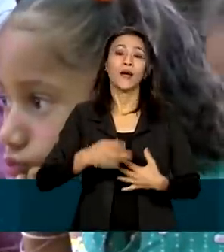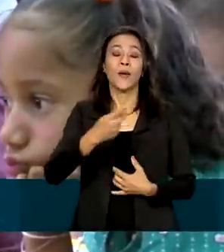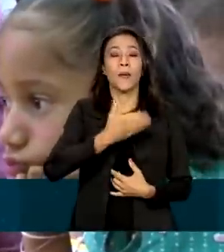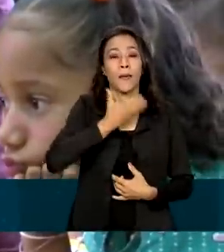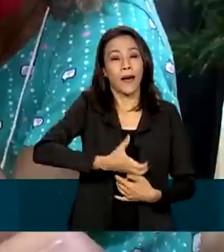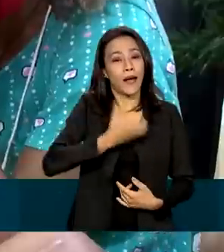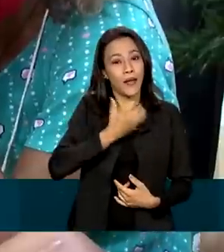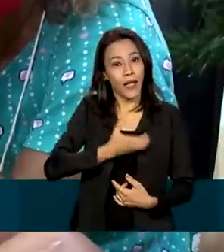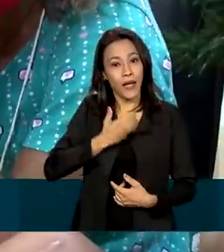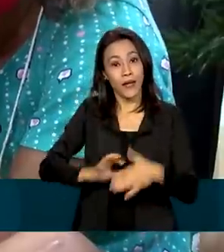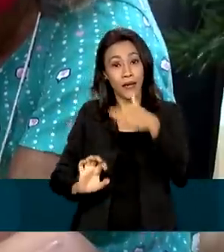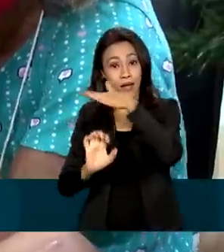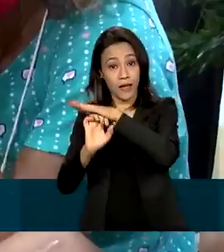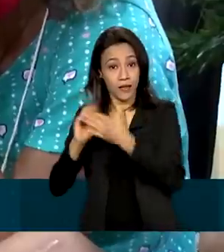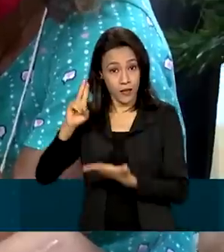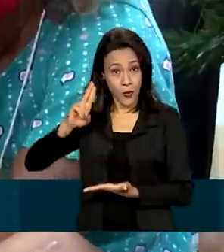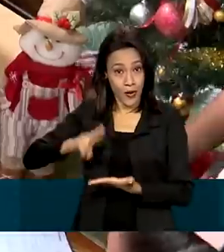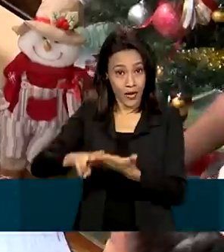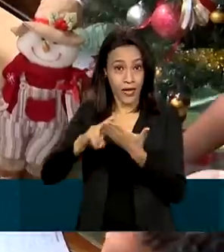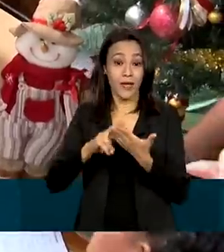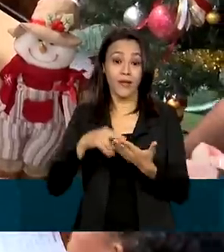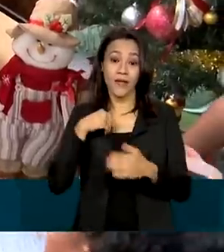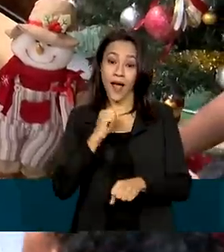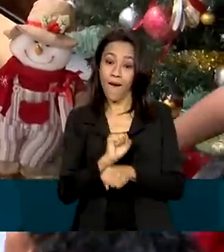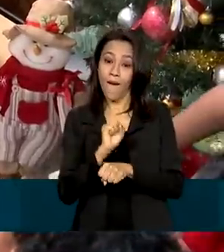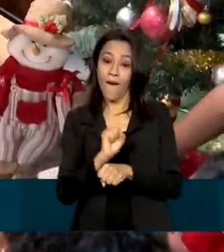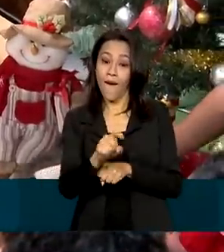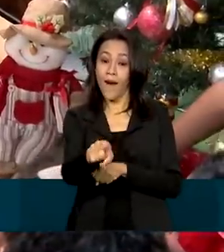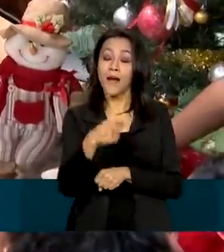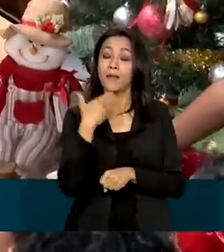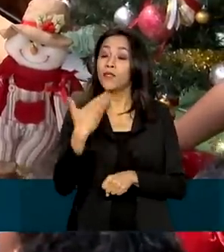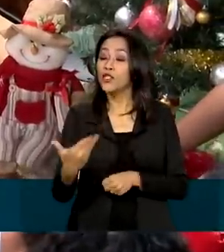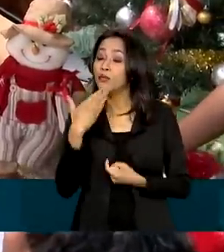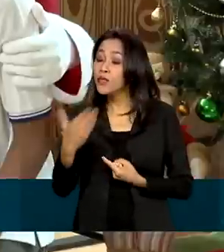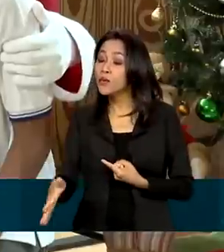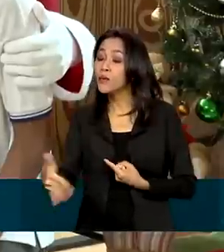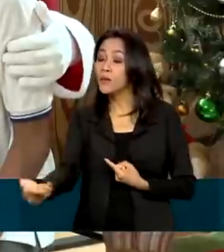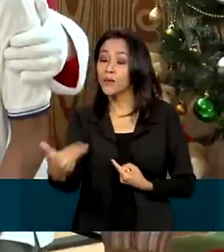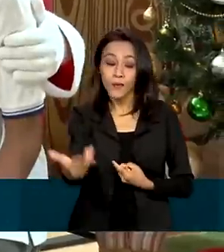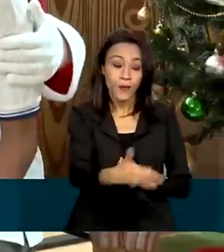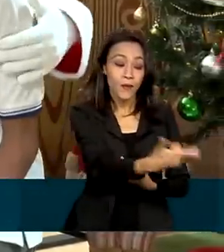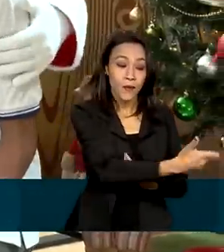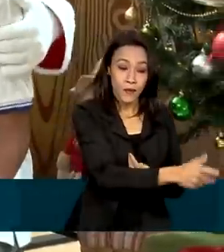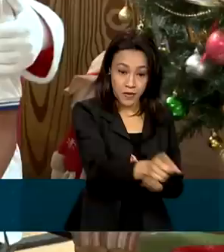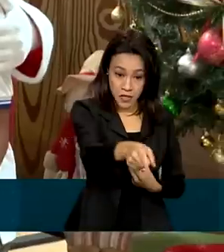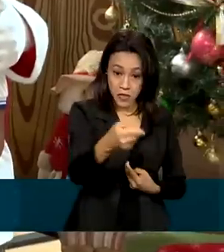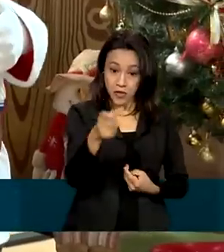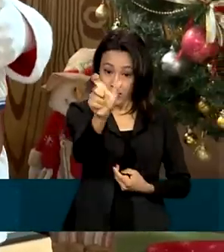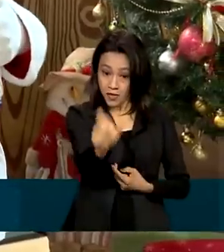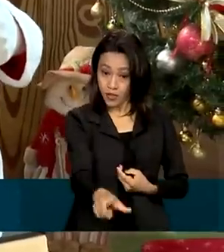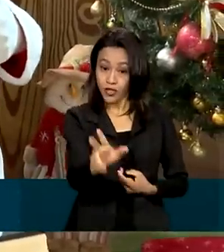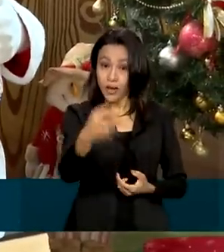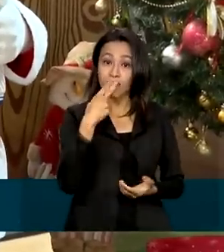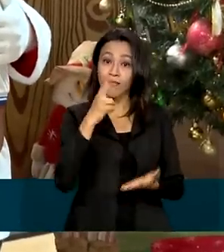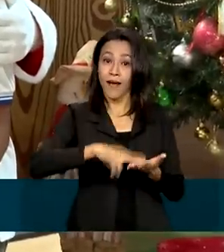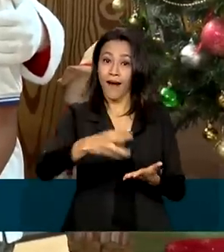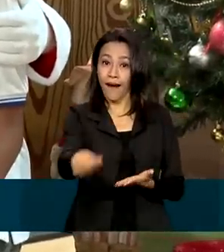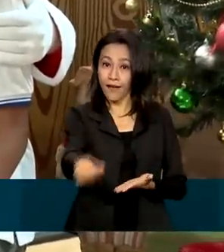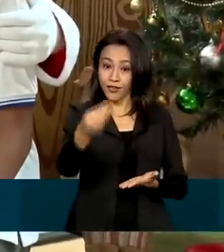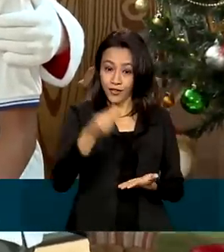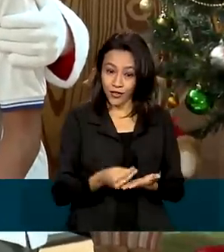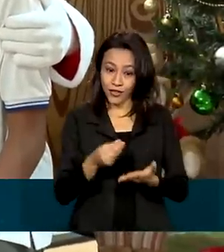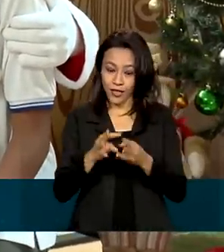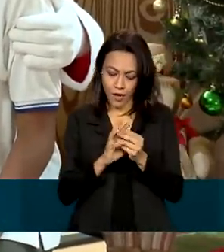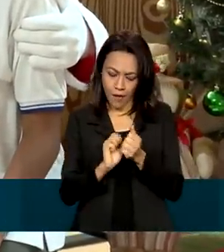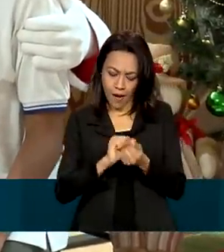Correios está na área para atender os pedidos de crianças de todo o país. Brian já enviou a cartinha. Quer uma massa de